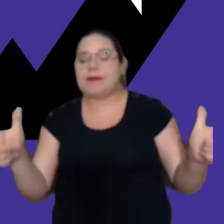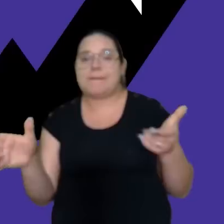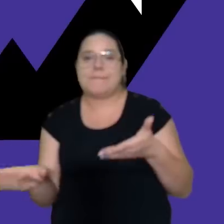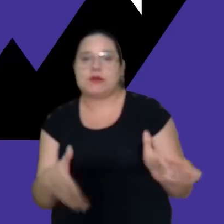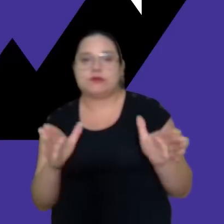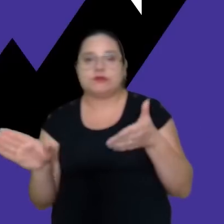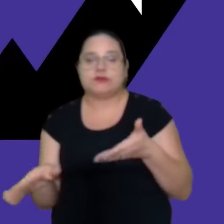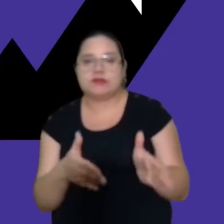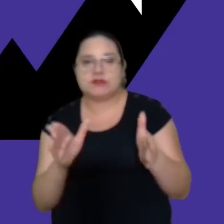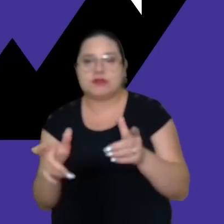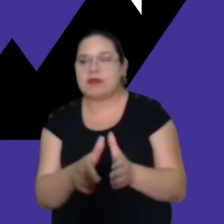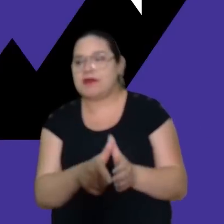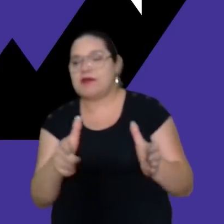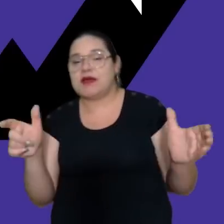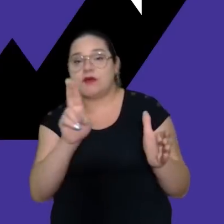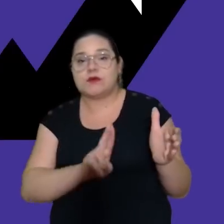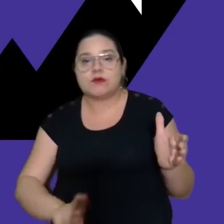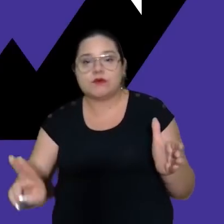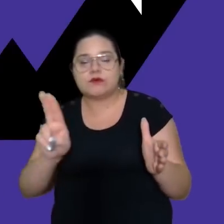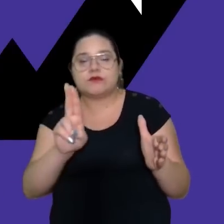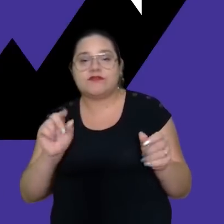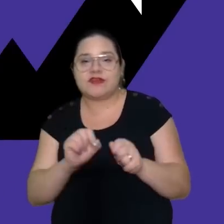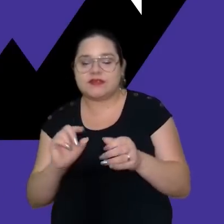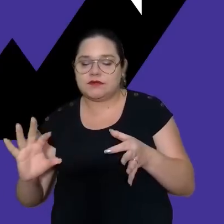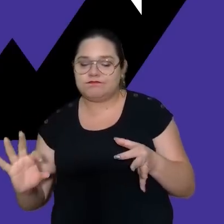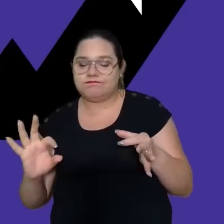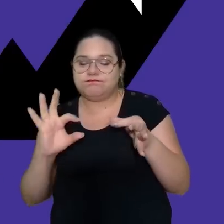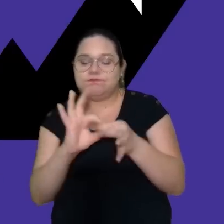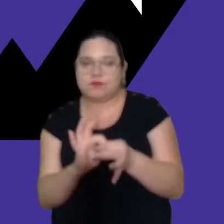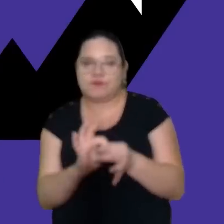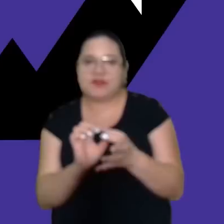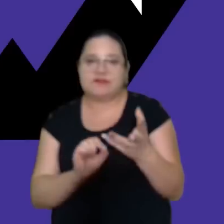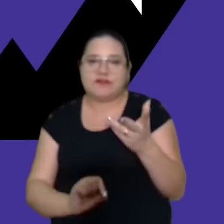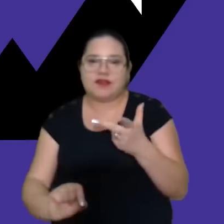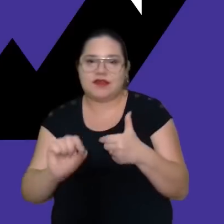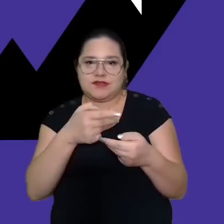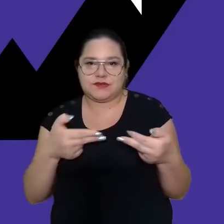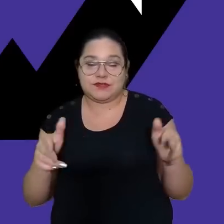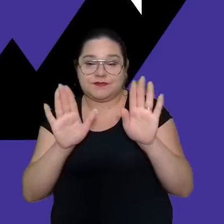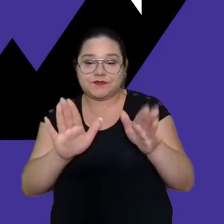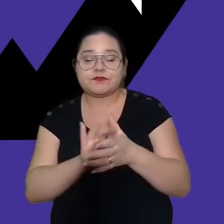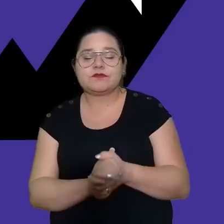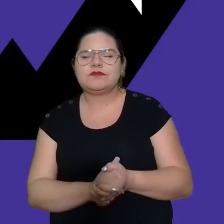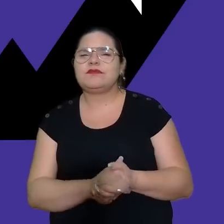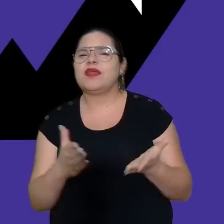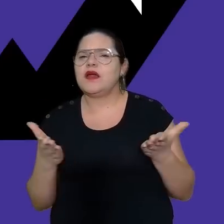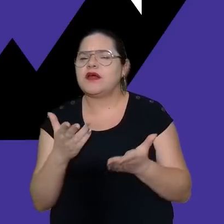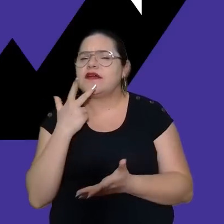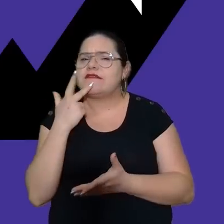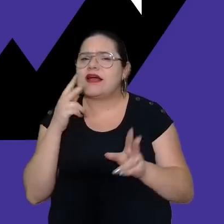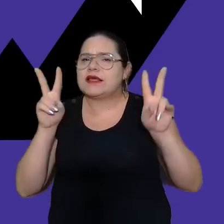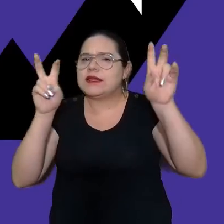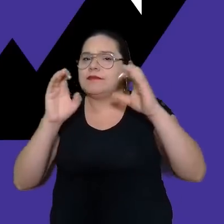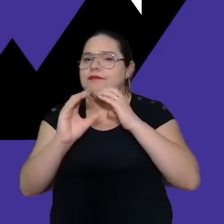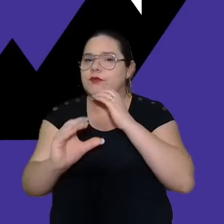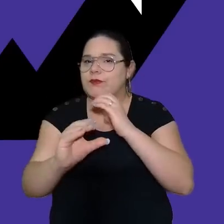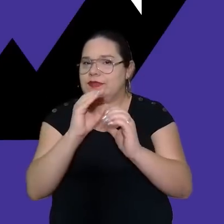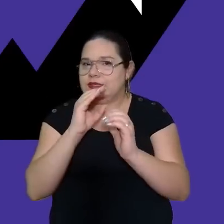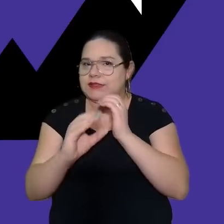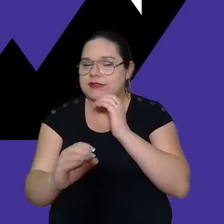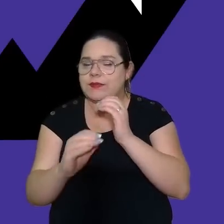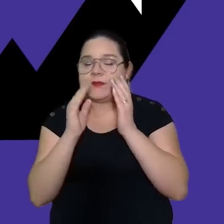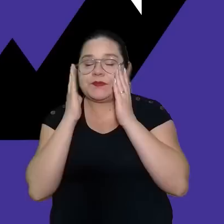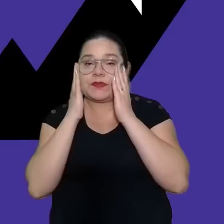produtividade a partir de integração lavoura-pecuária e outras coisas a mais. Agora, quando a gente fala de comunicação, né, e aqui a gente